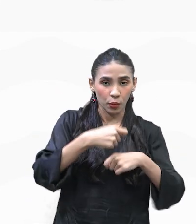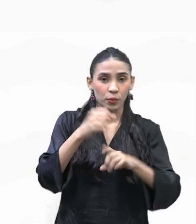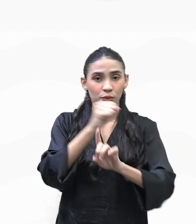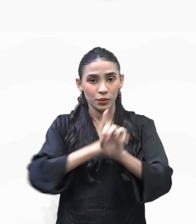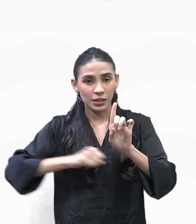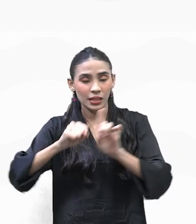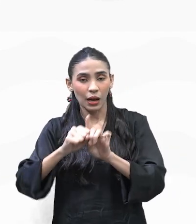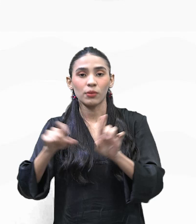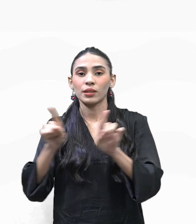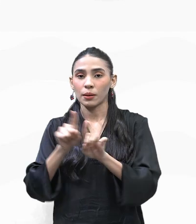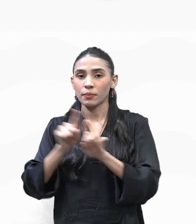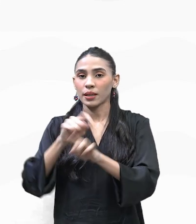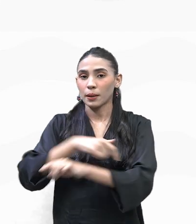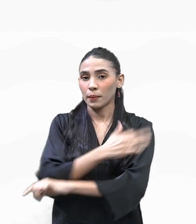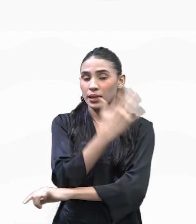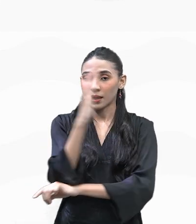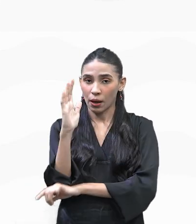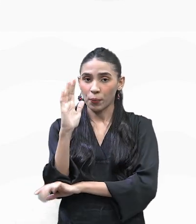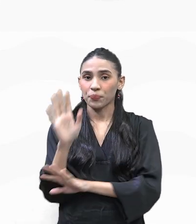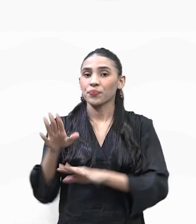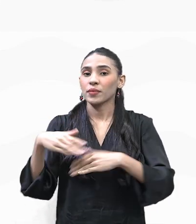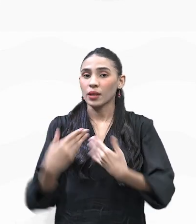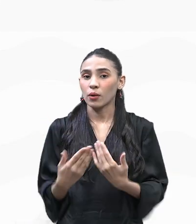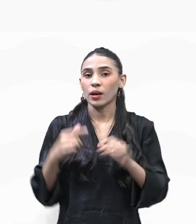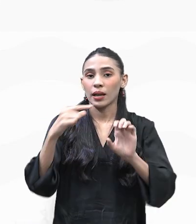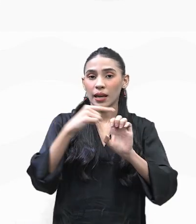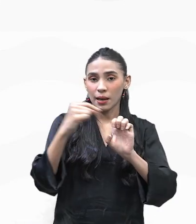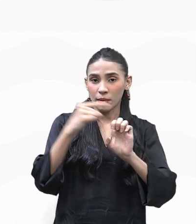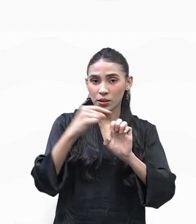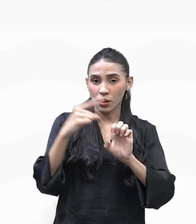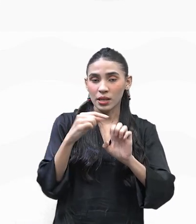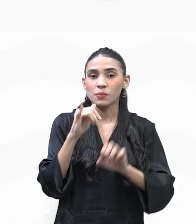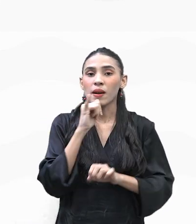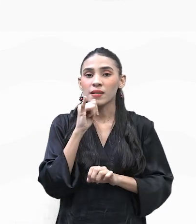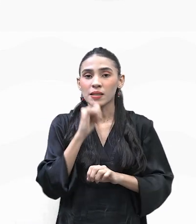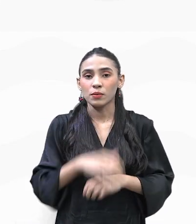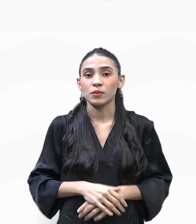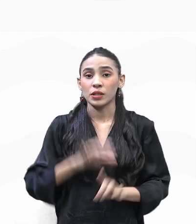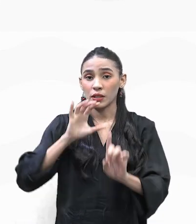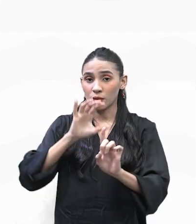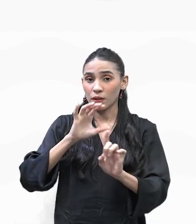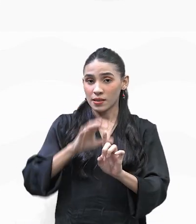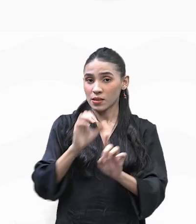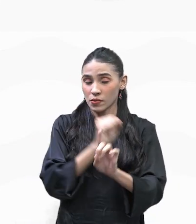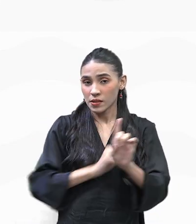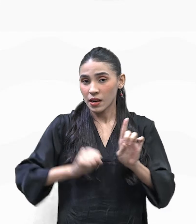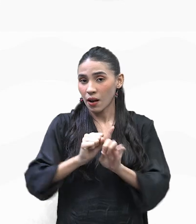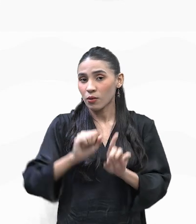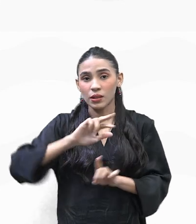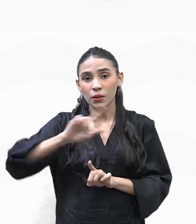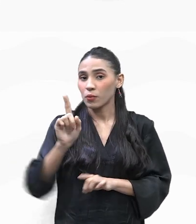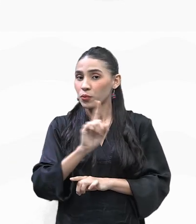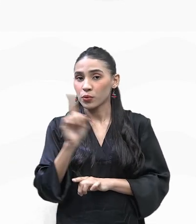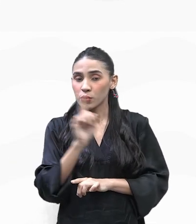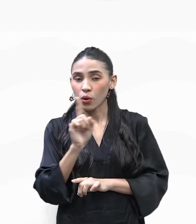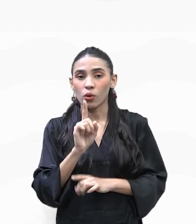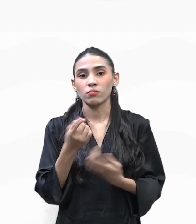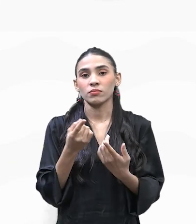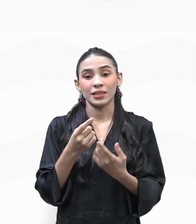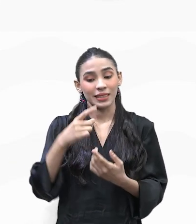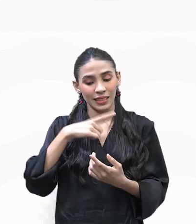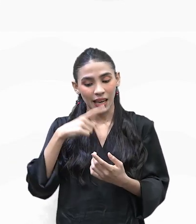e ambiental. Então, quando a gente fala de empreendedorismo de impacto social, não é só o social, se tem